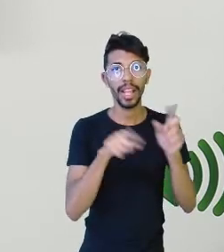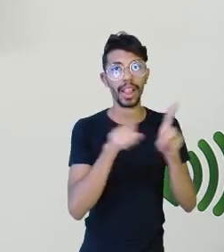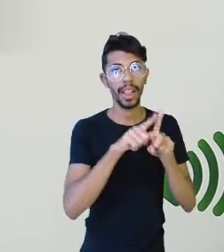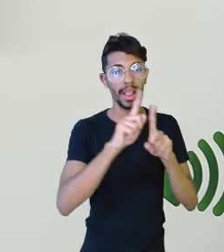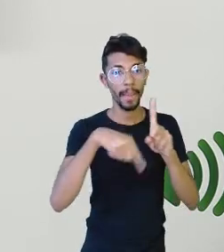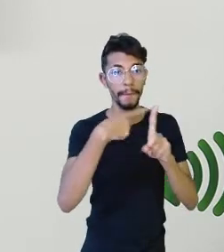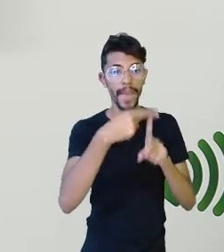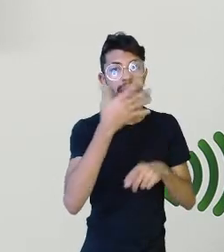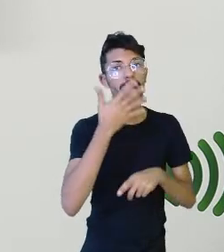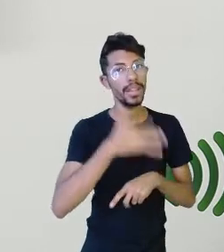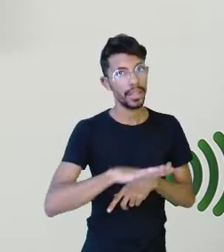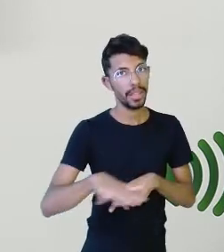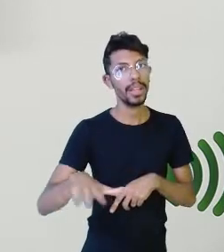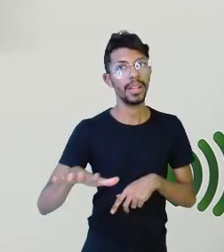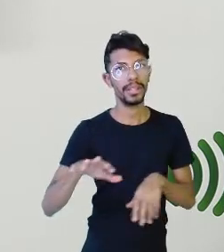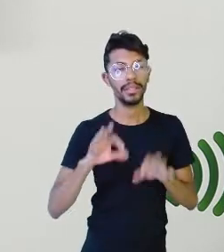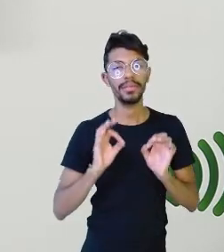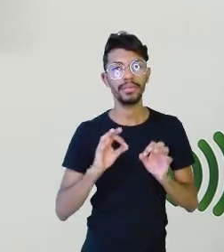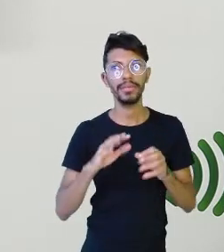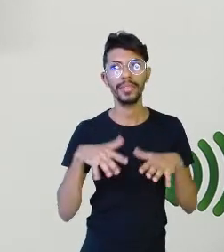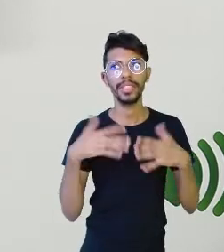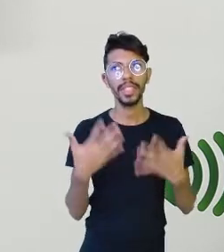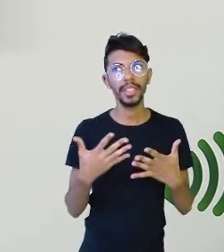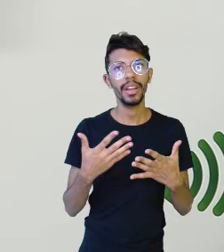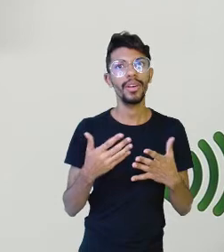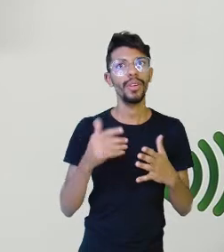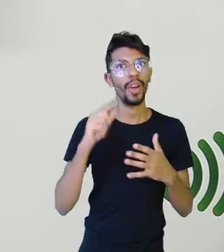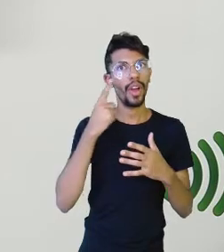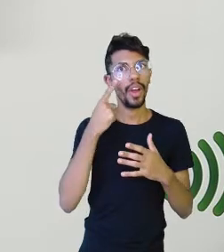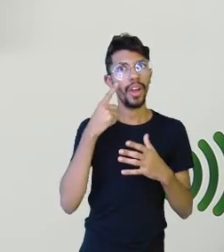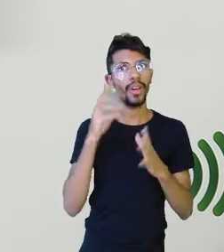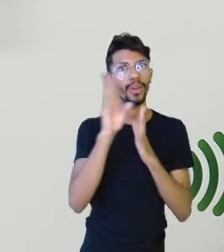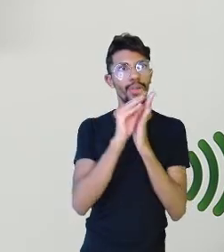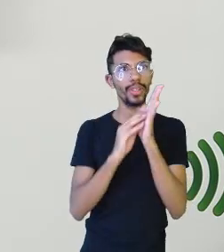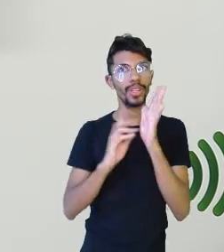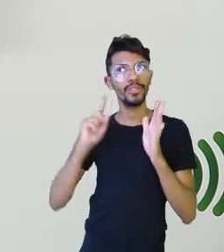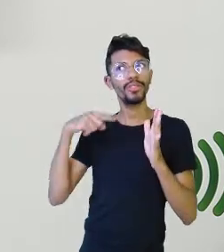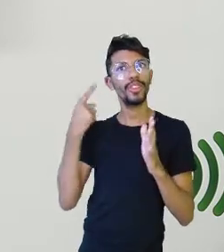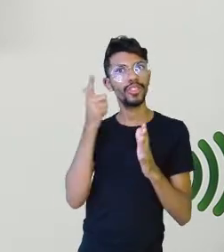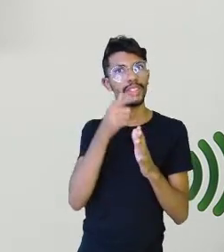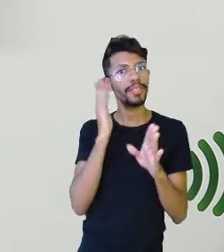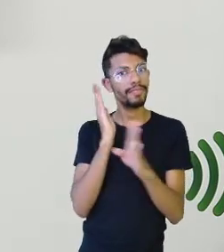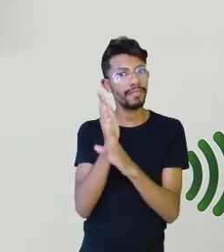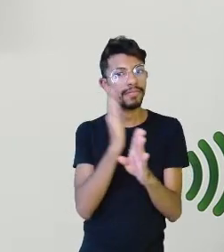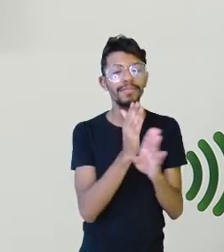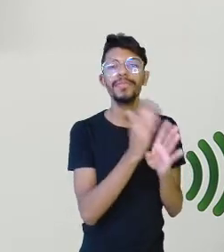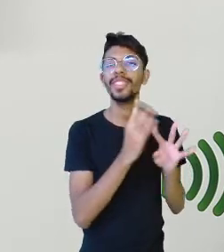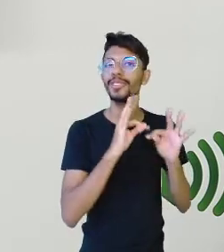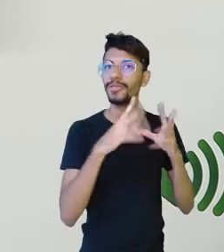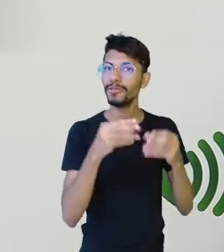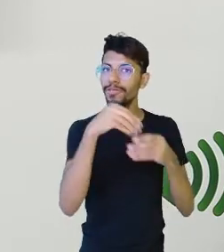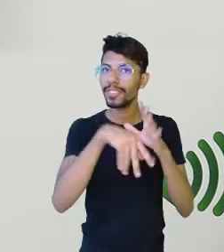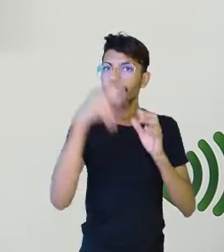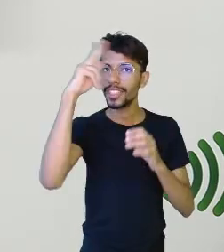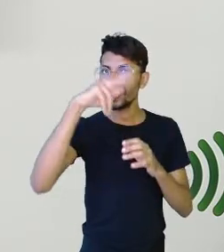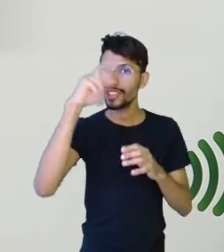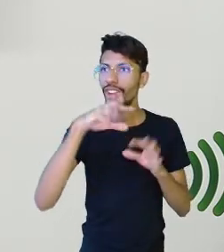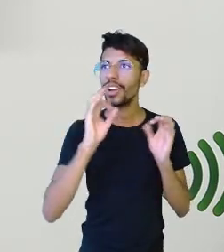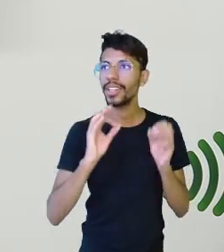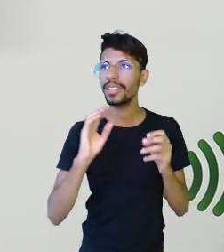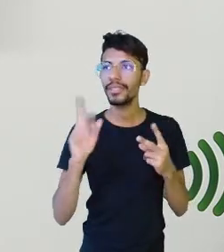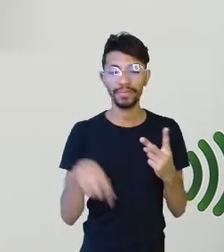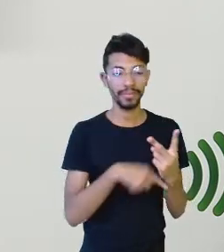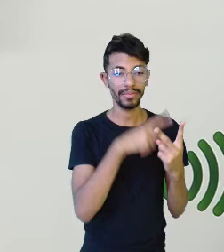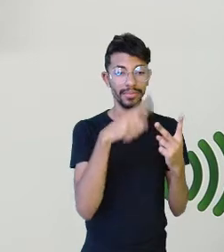veja que tudo que a gente viu lá atrás, a gente encontra na história. Qual foi o desenvolvimento? Qual foi a história